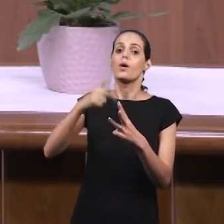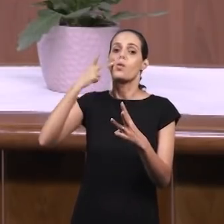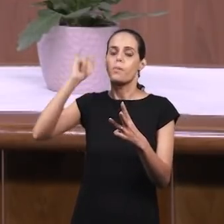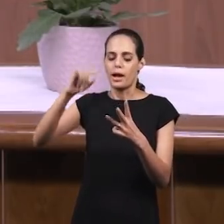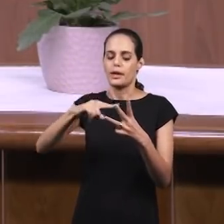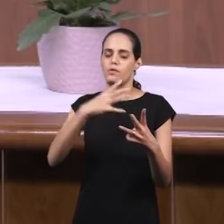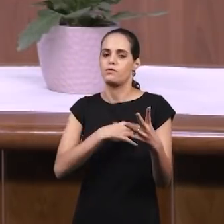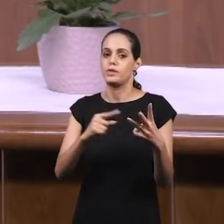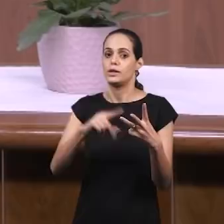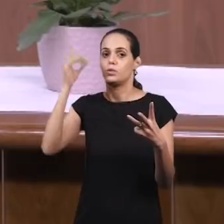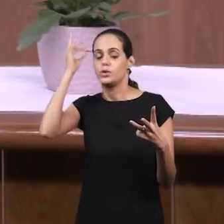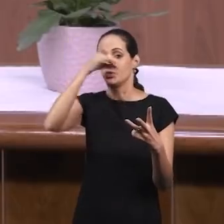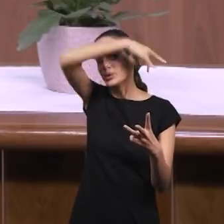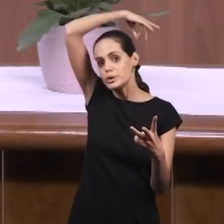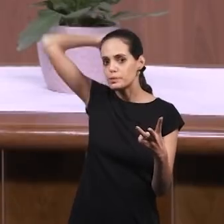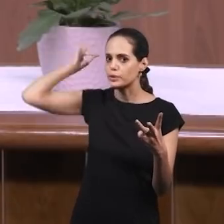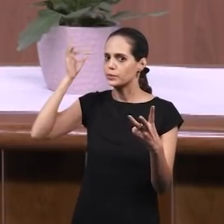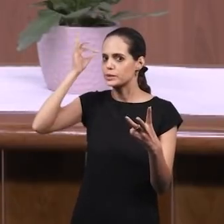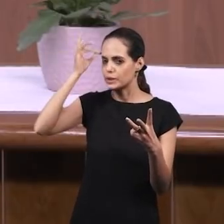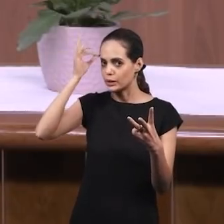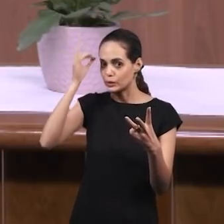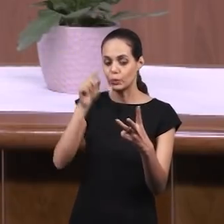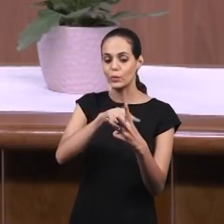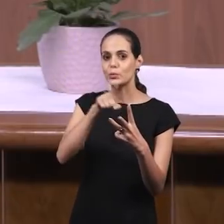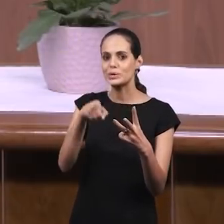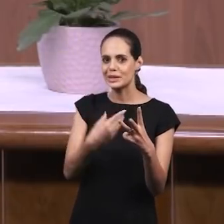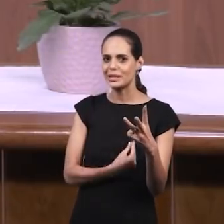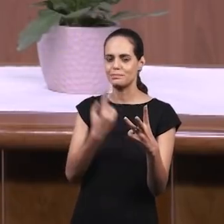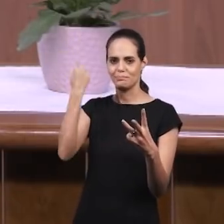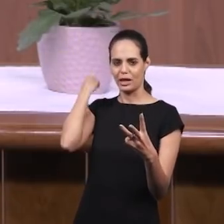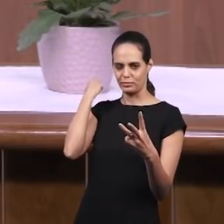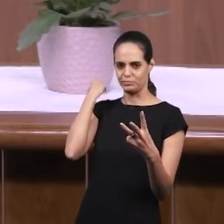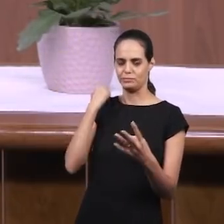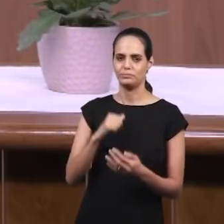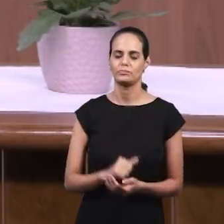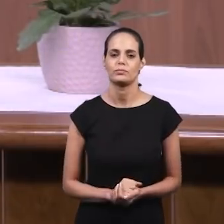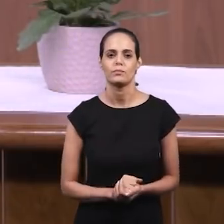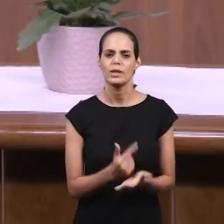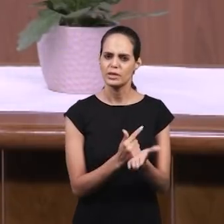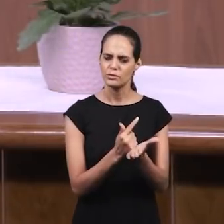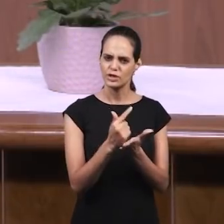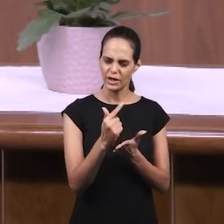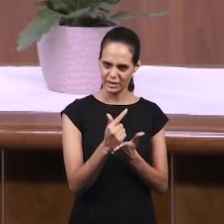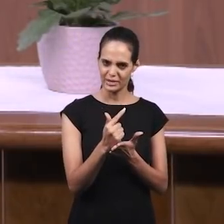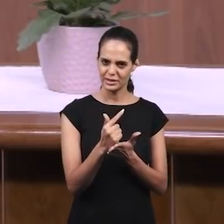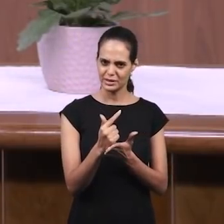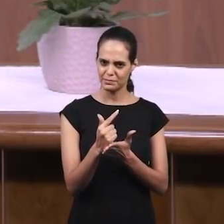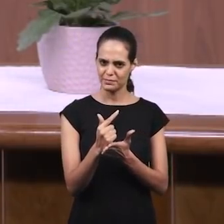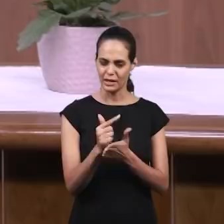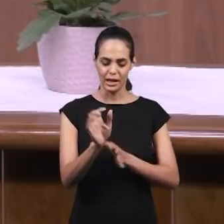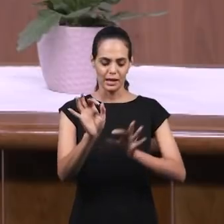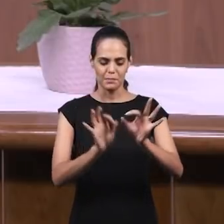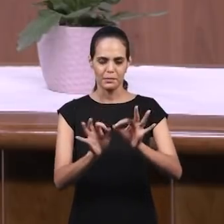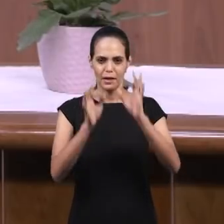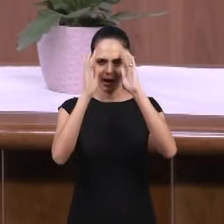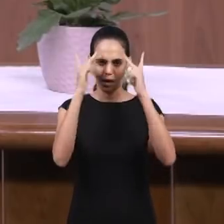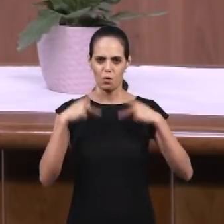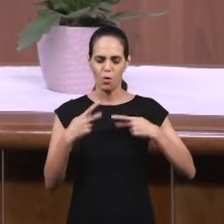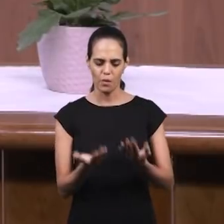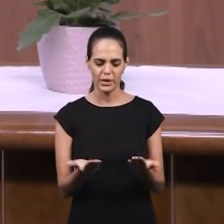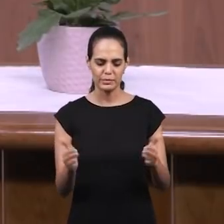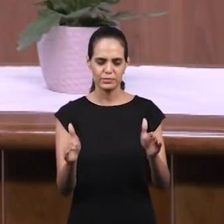no Gênesis, quando nós lemos lá, façamos o homem a nossa imagem e semelhança, ele